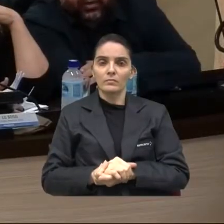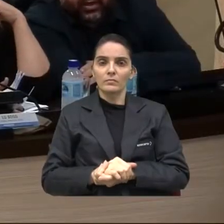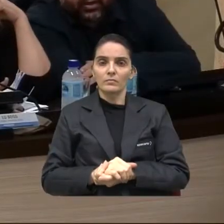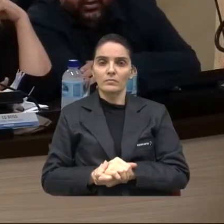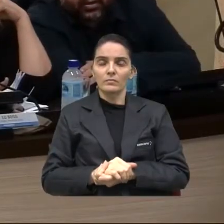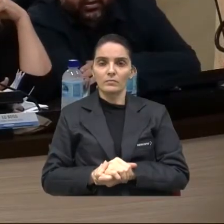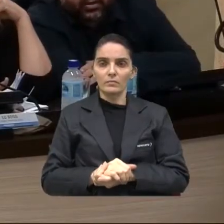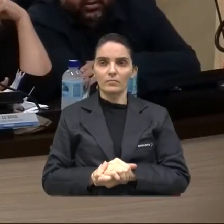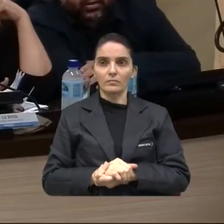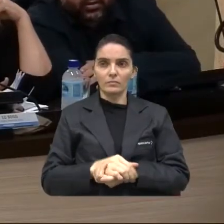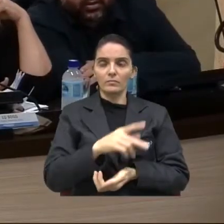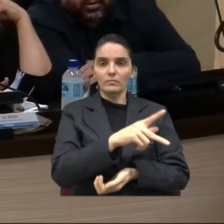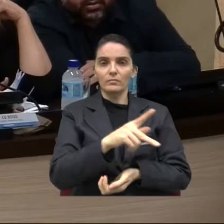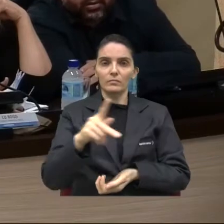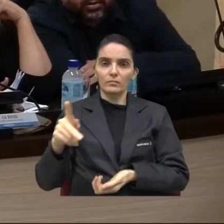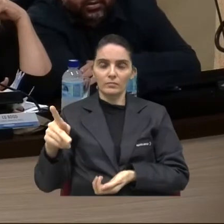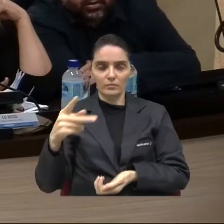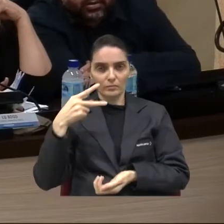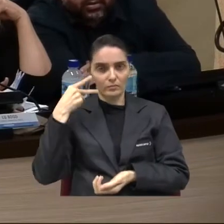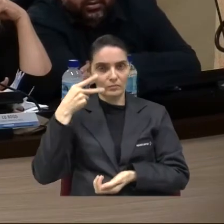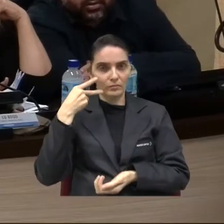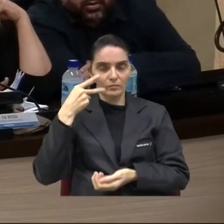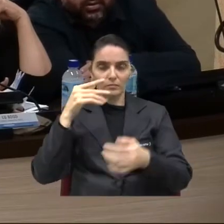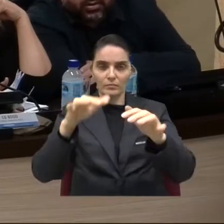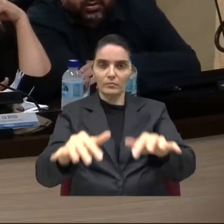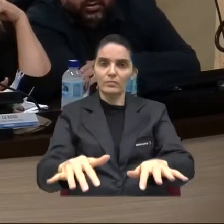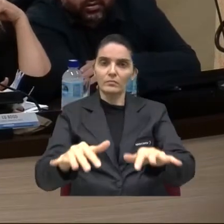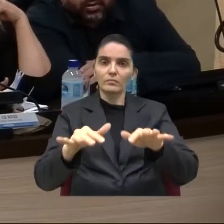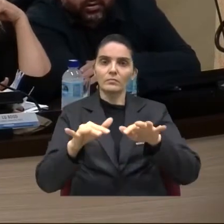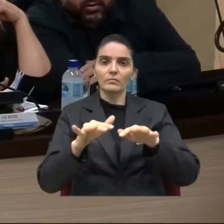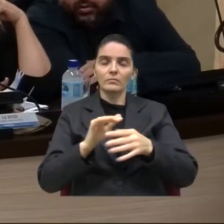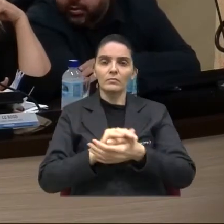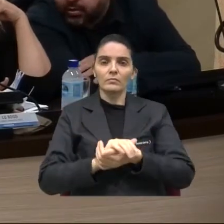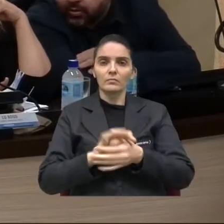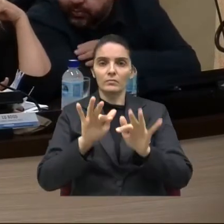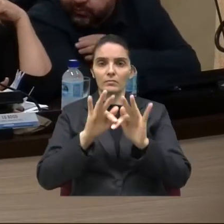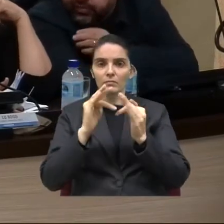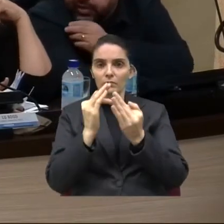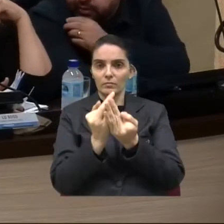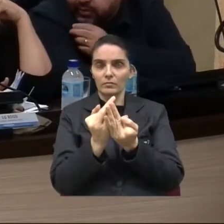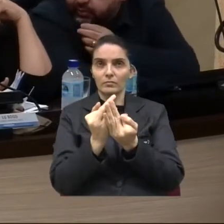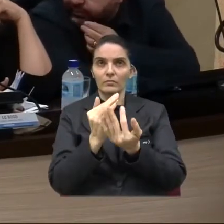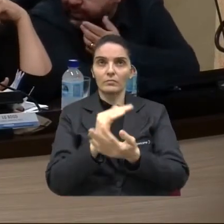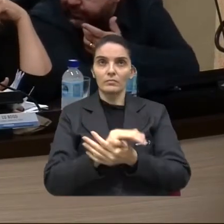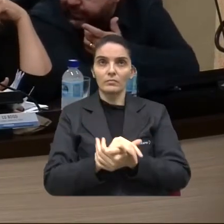Senhor presidente, nobres pares, plateia presente, família.